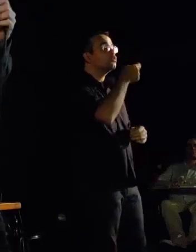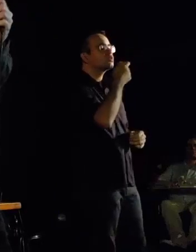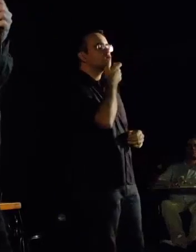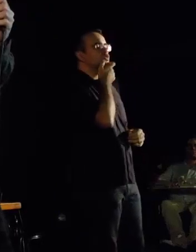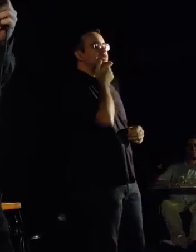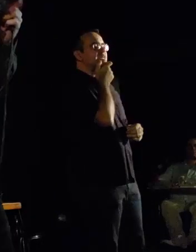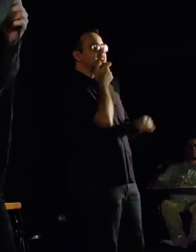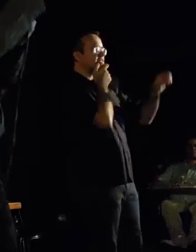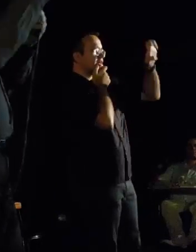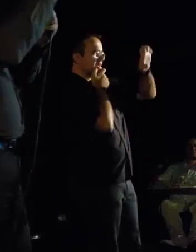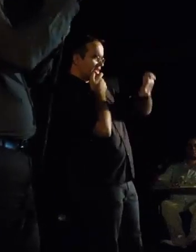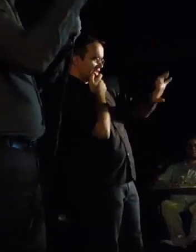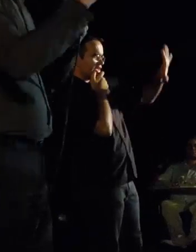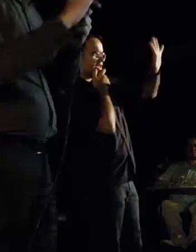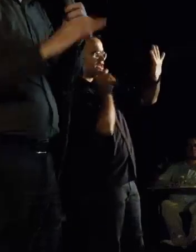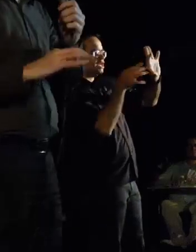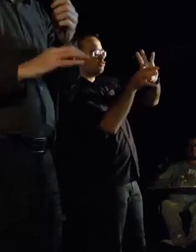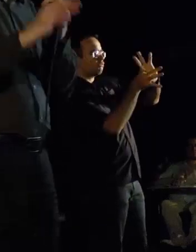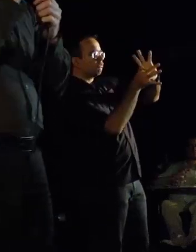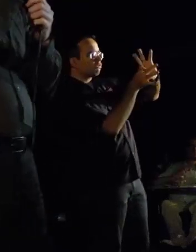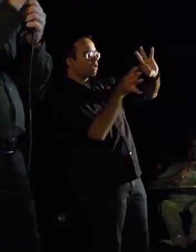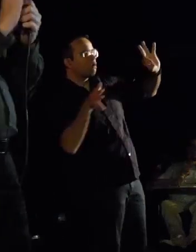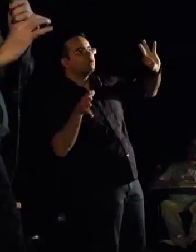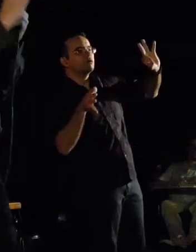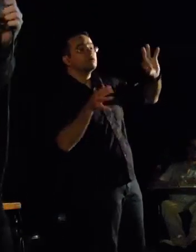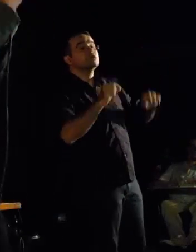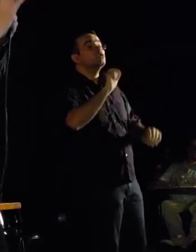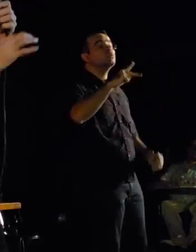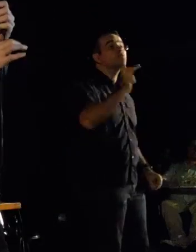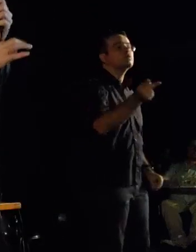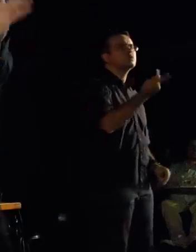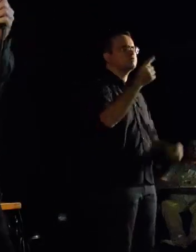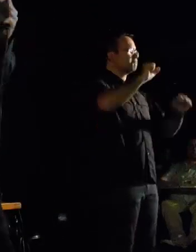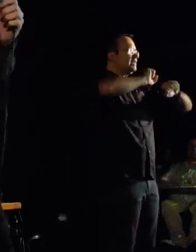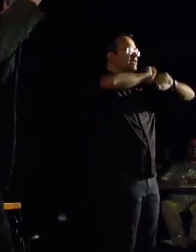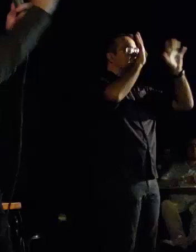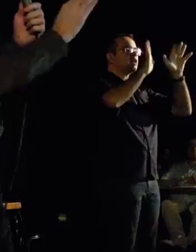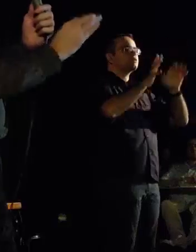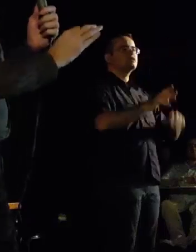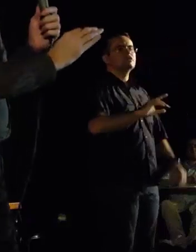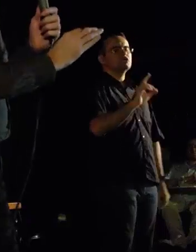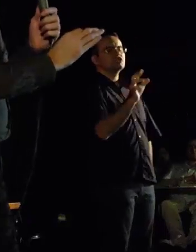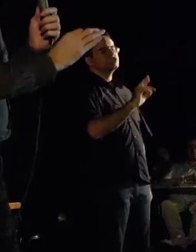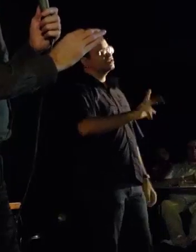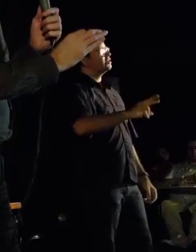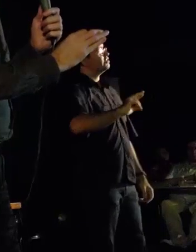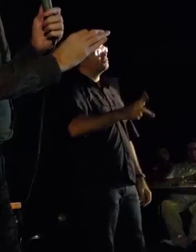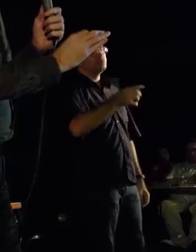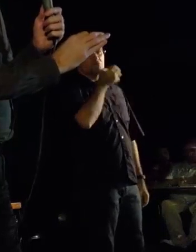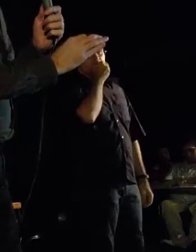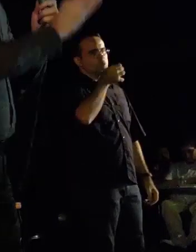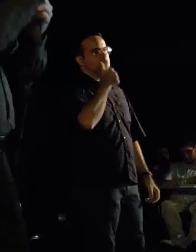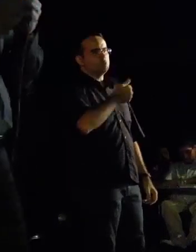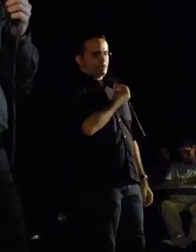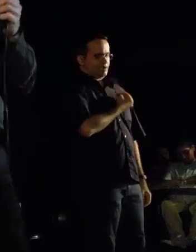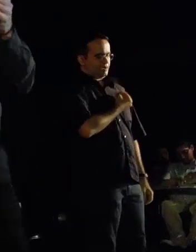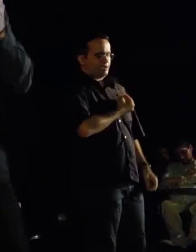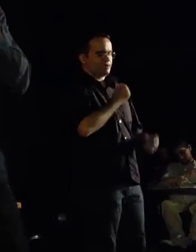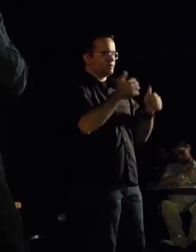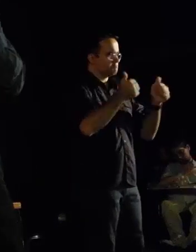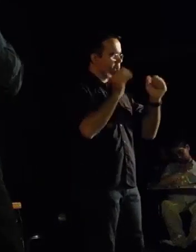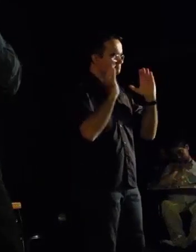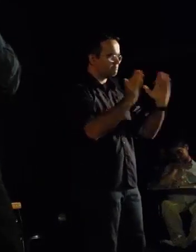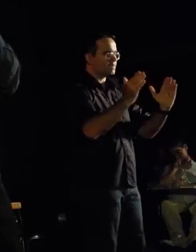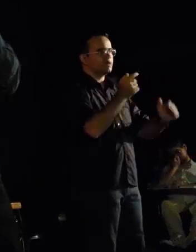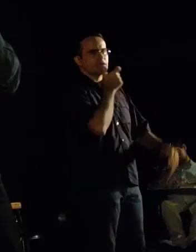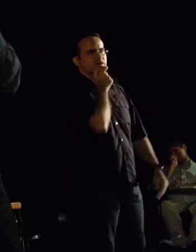disse, independente se ela disse da maneira certa ou não, uma coisa era clara: nós não estamos bem. Nós não estamos